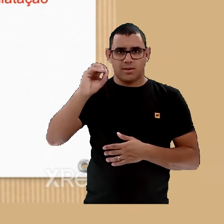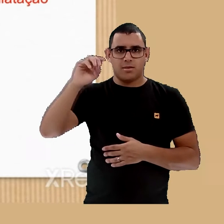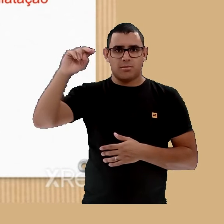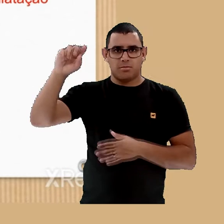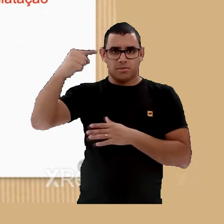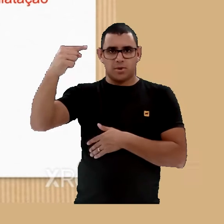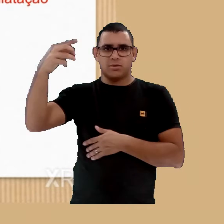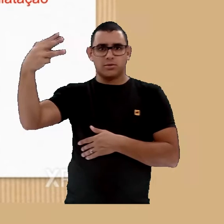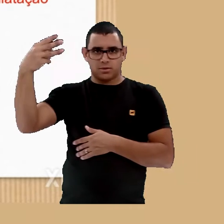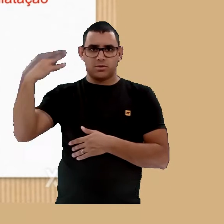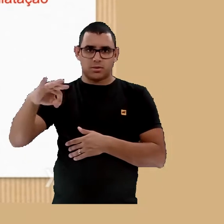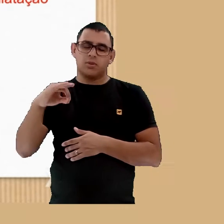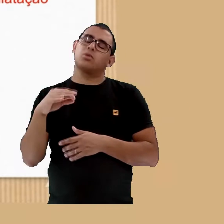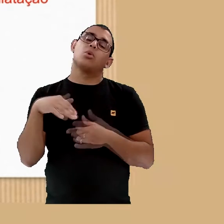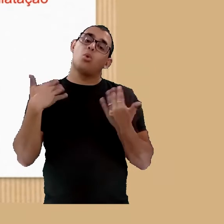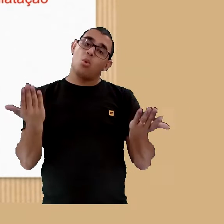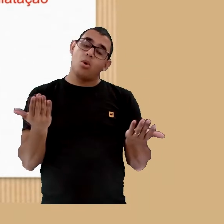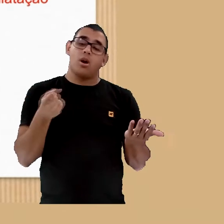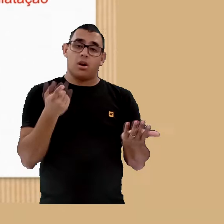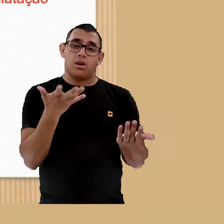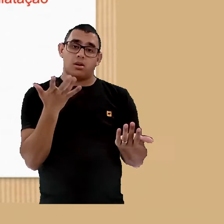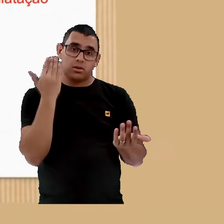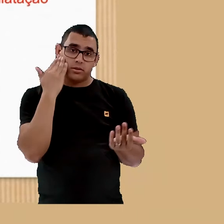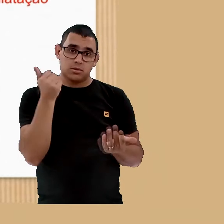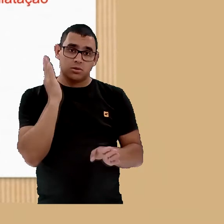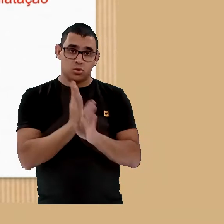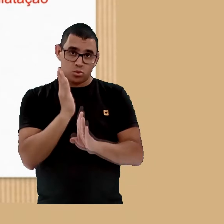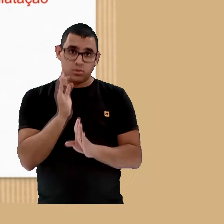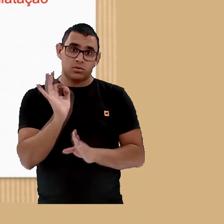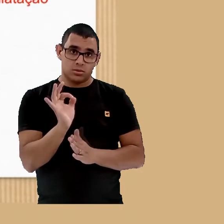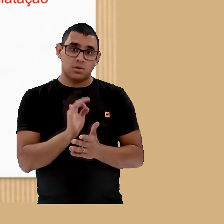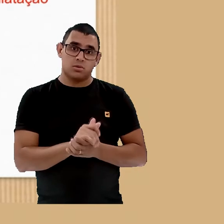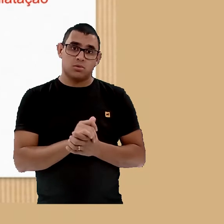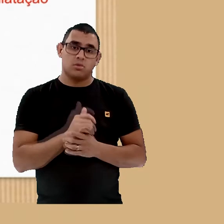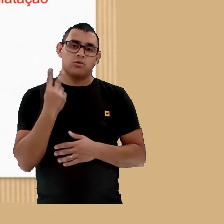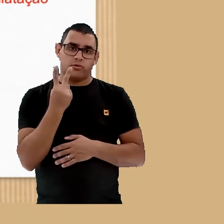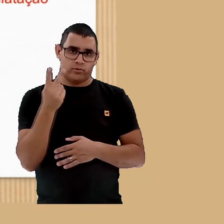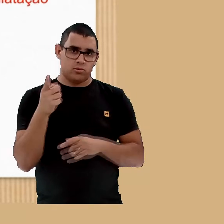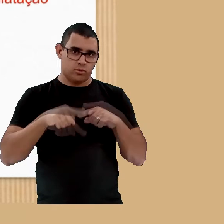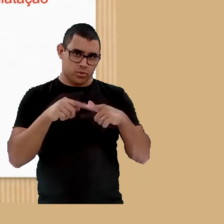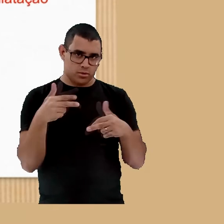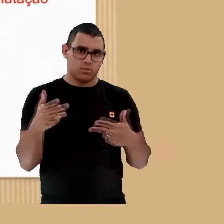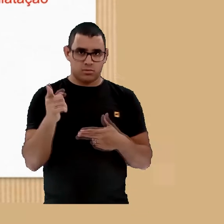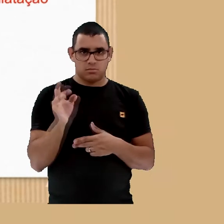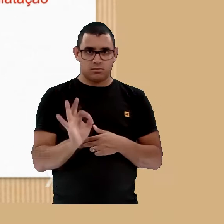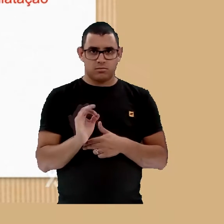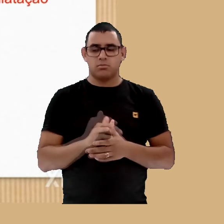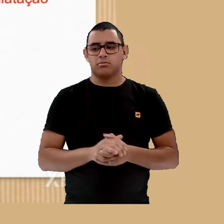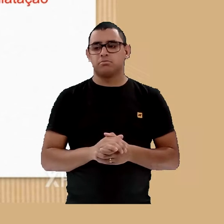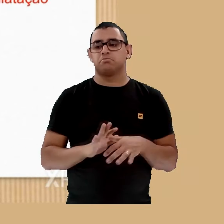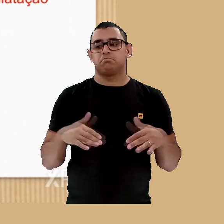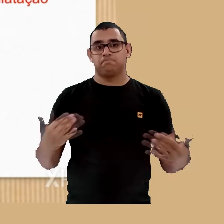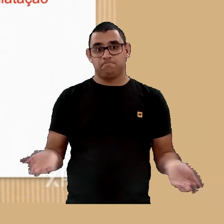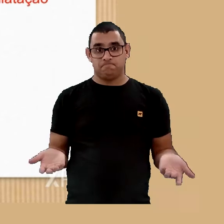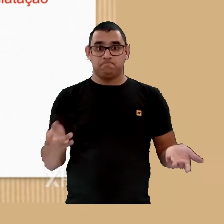esse valor, ou ela vai querer que você descubra qual é o coeficiente de dilatação linear do material trabalhado.